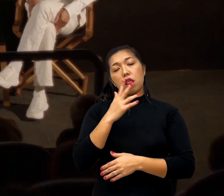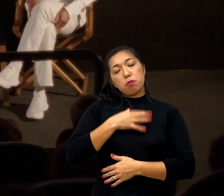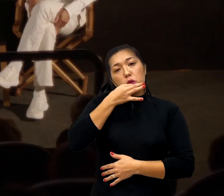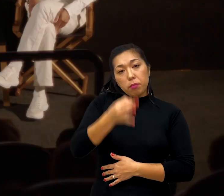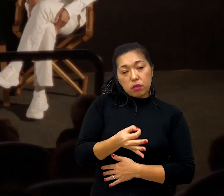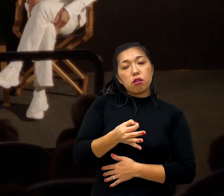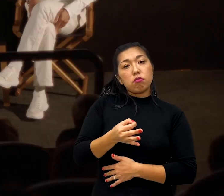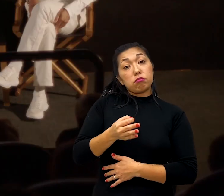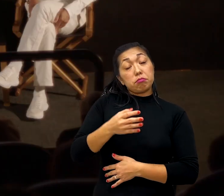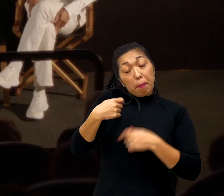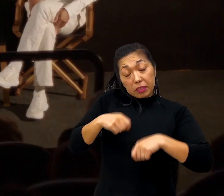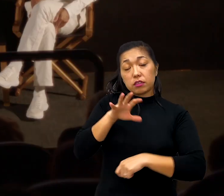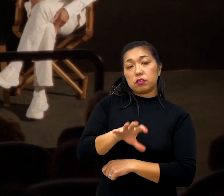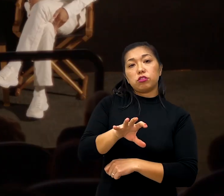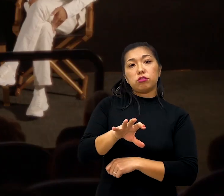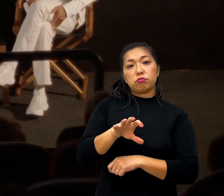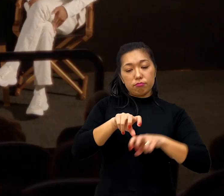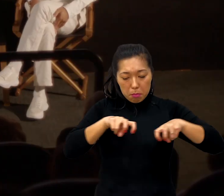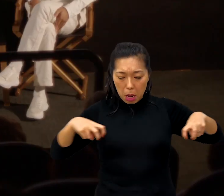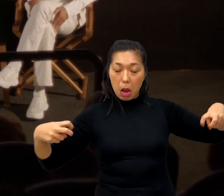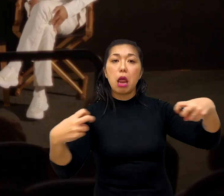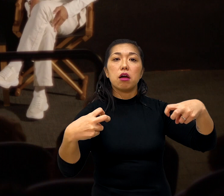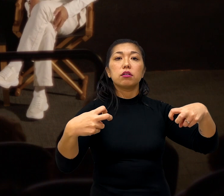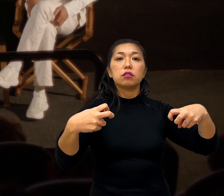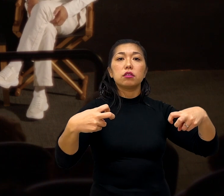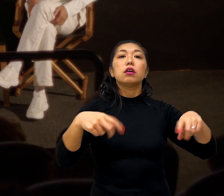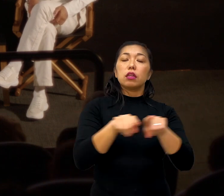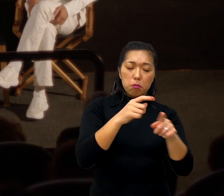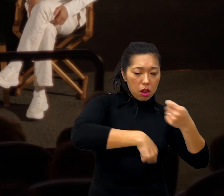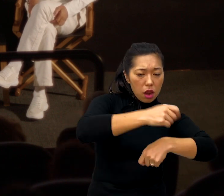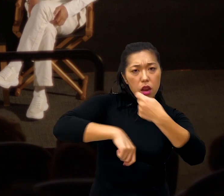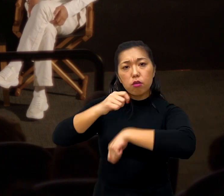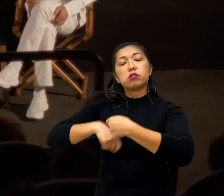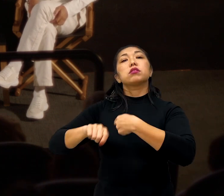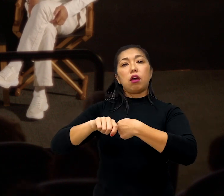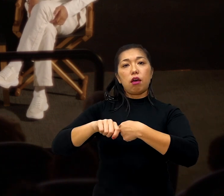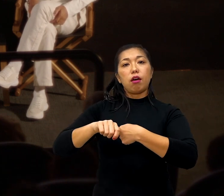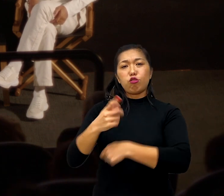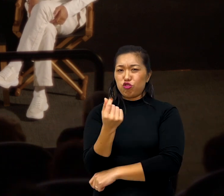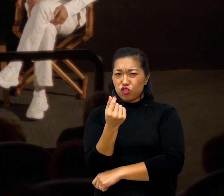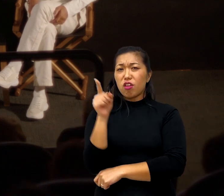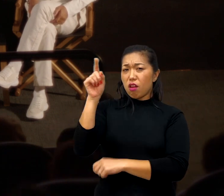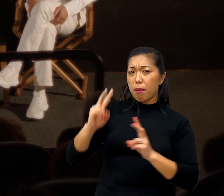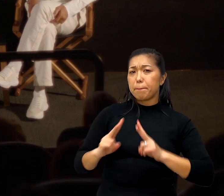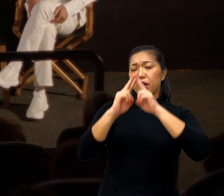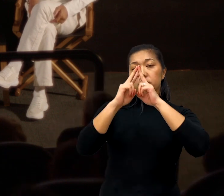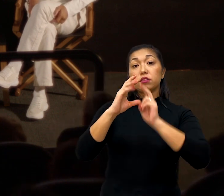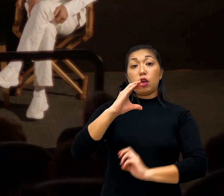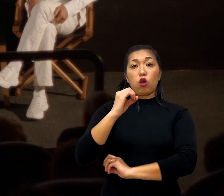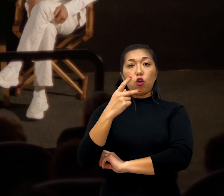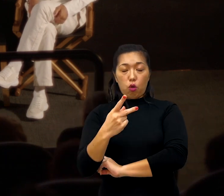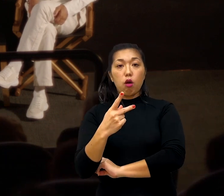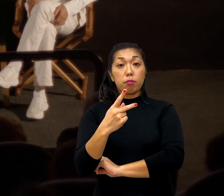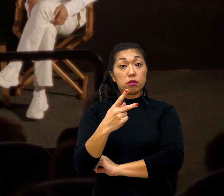precisa. Sentar na mesa da decisão e negociar dinheiro do Acordo de Paris. Né? A COP está chegando aí, os acordos estão vindo